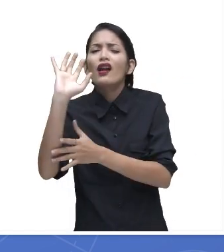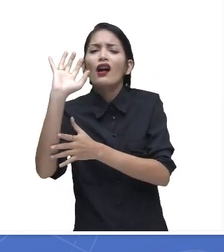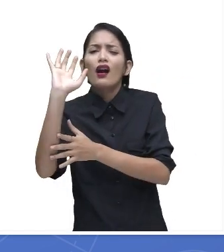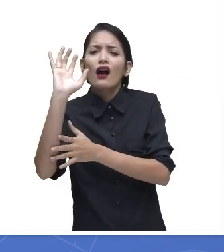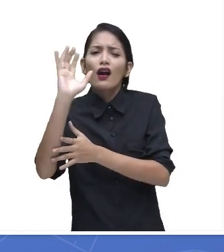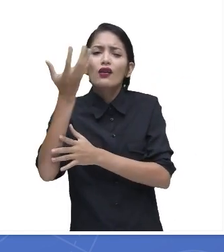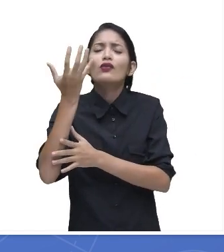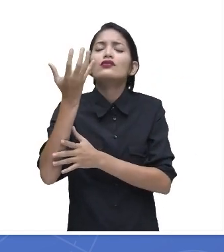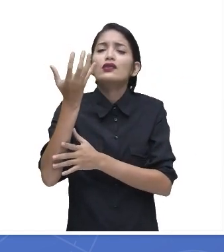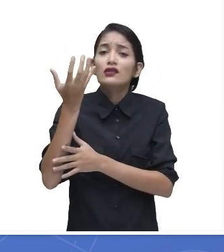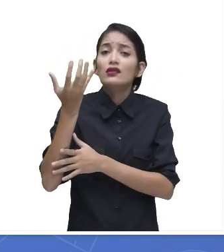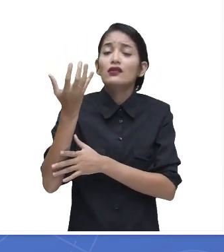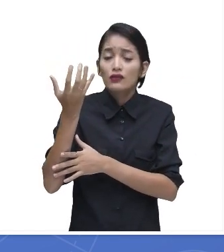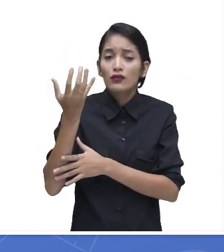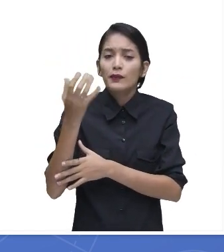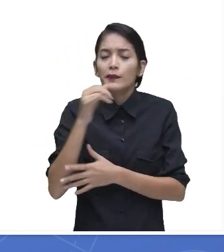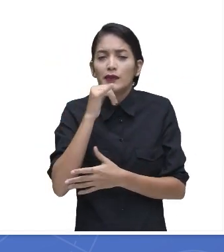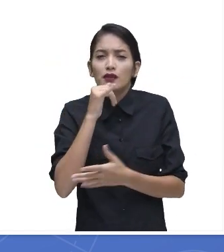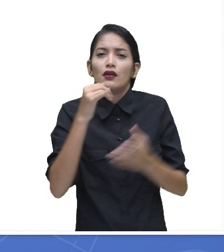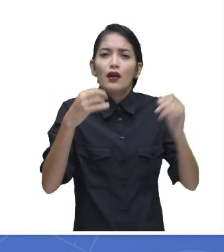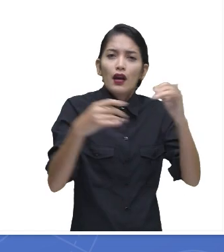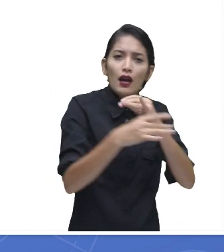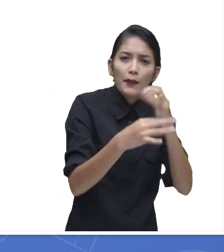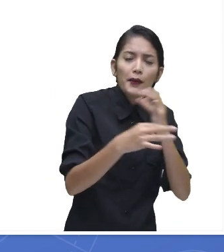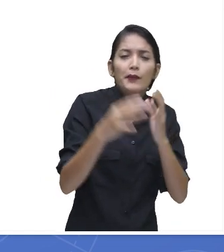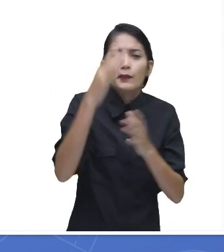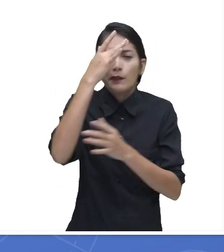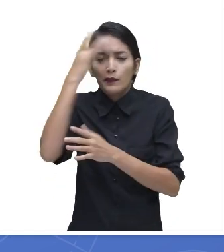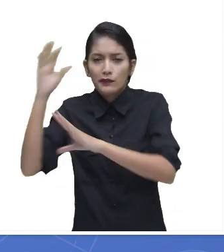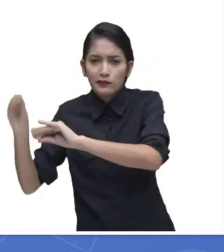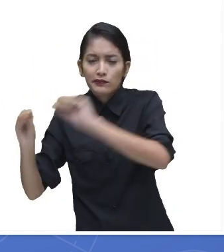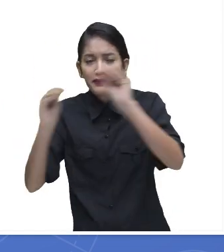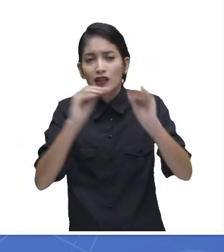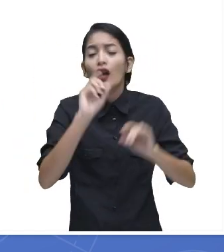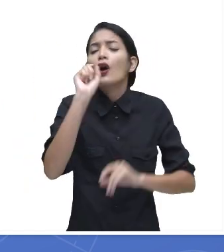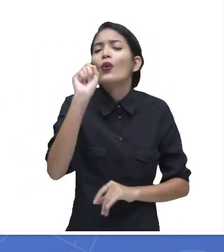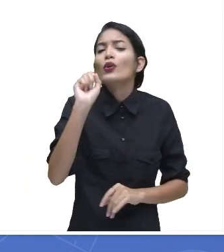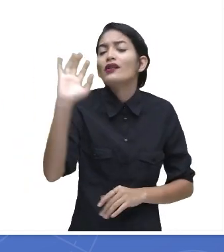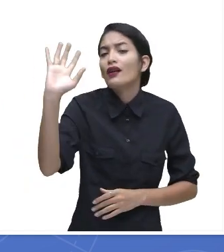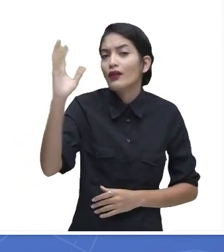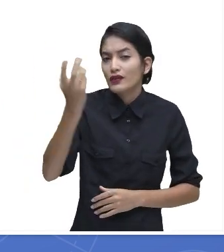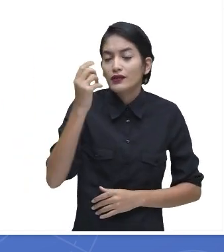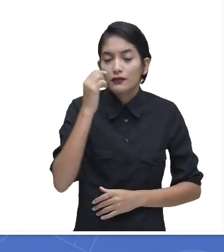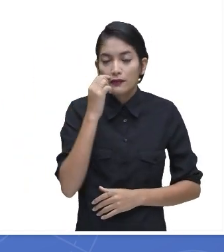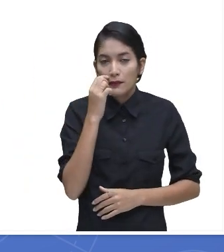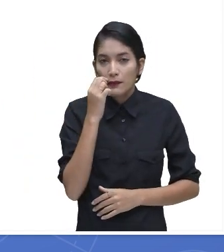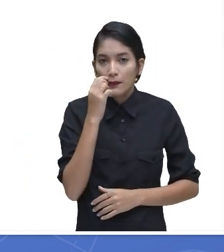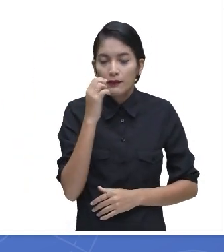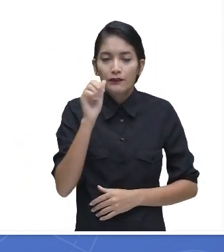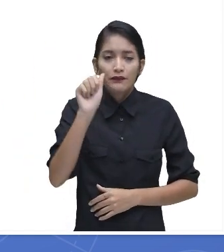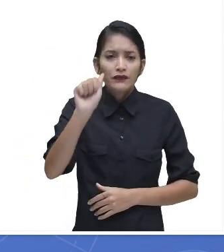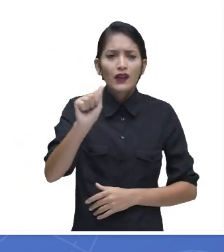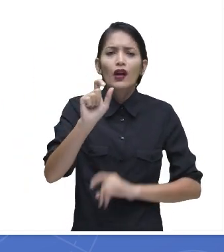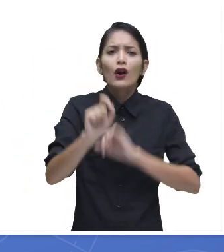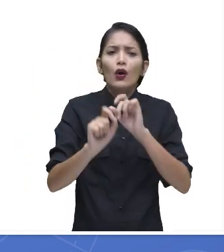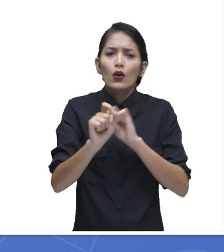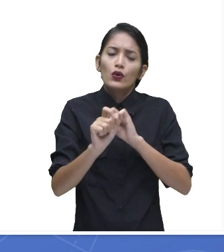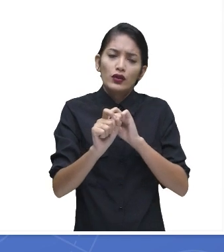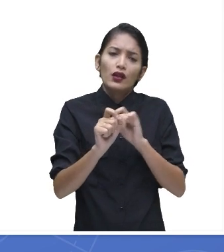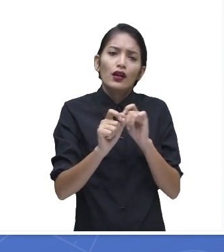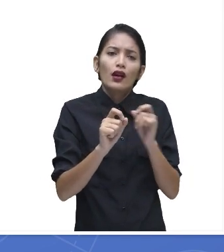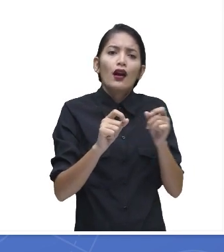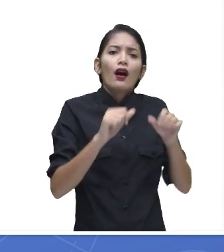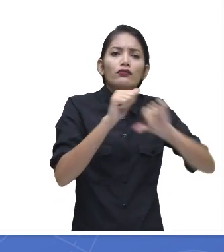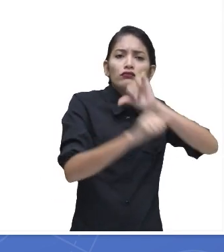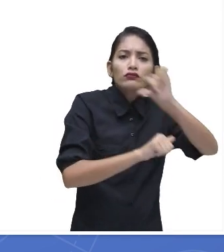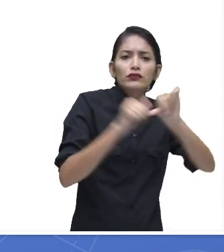ocorrências, né, urbanização, concentração espacial, etc., foi o quê? Letra A, a formação de núcleos urbanos avançados